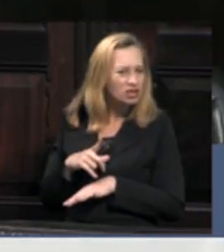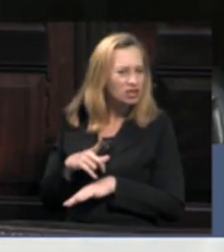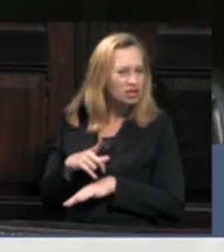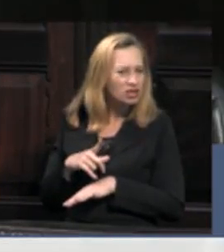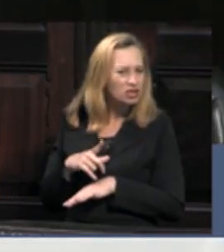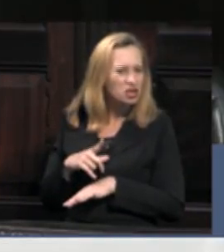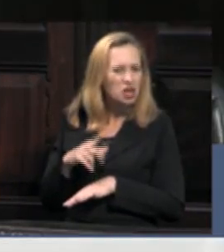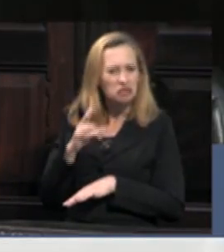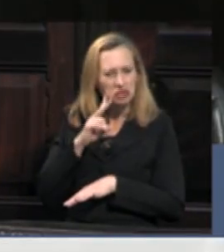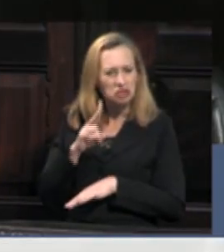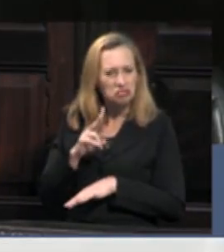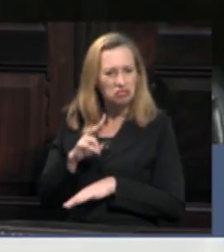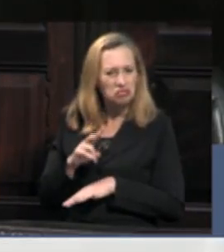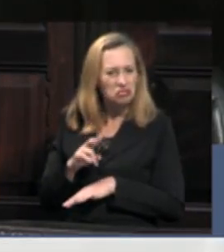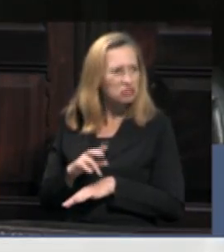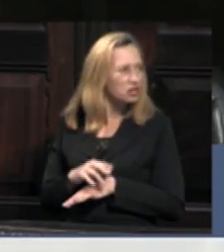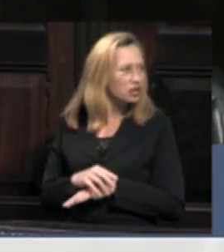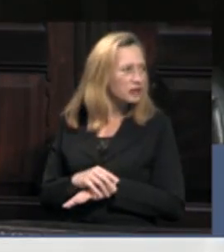sim.